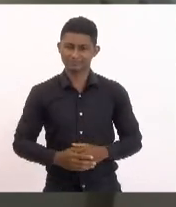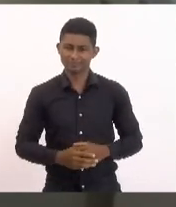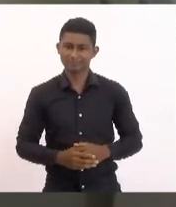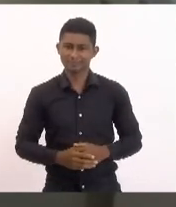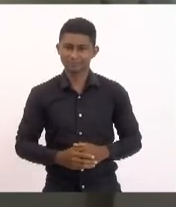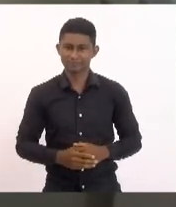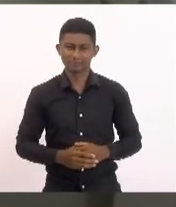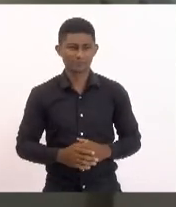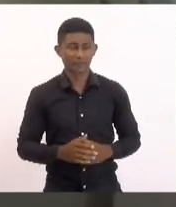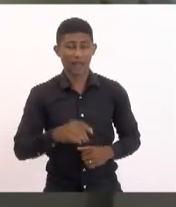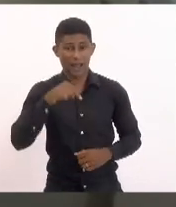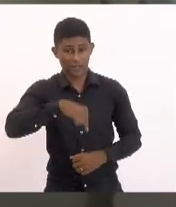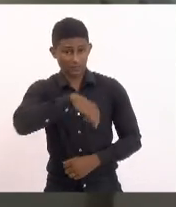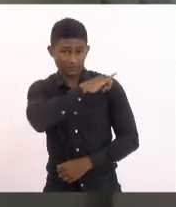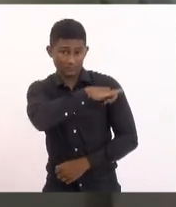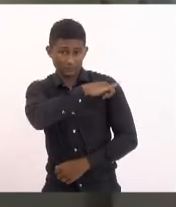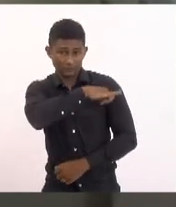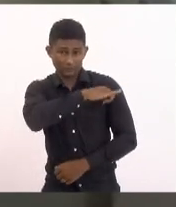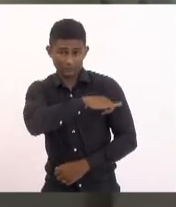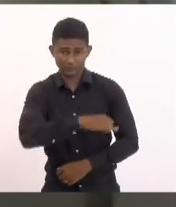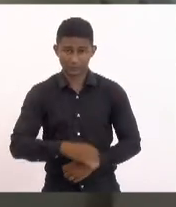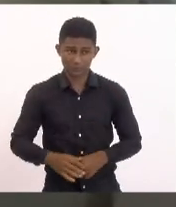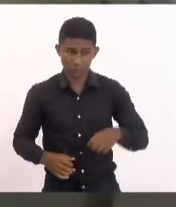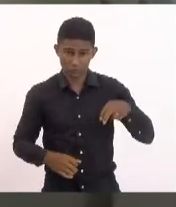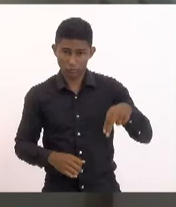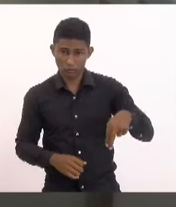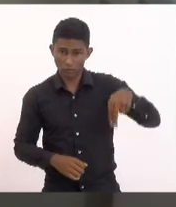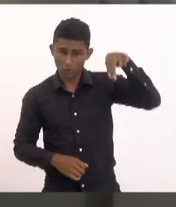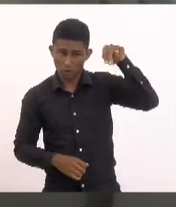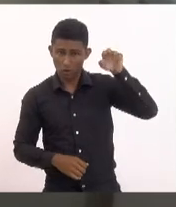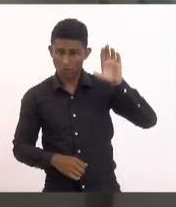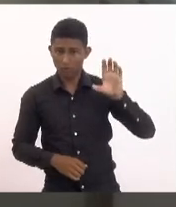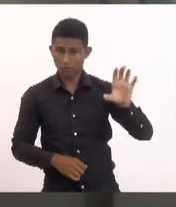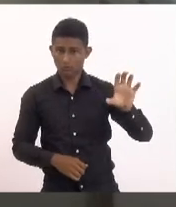no norte fluminense, né, em que foram